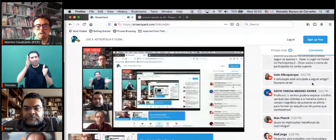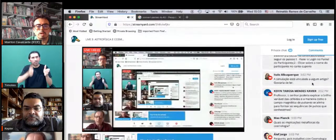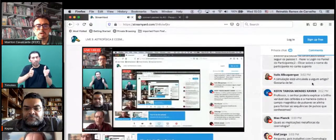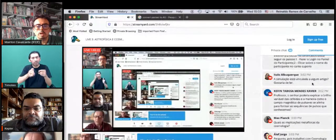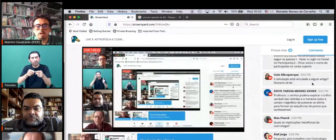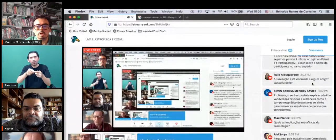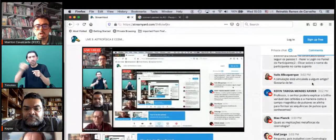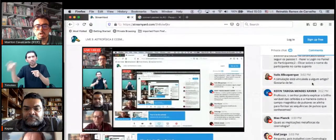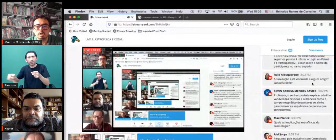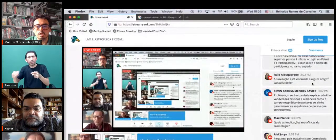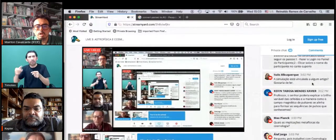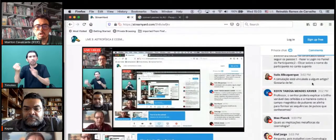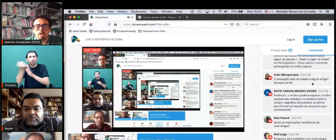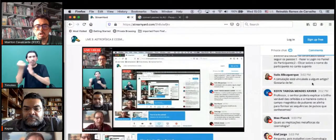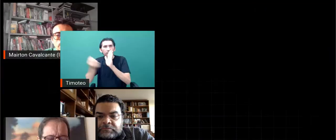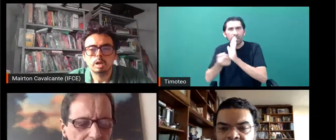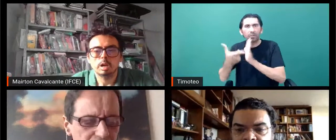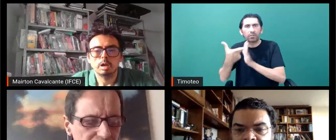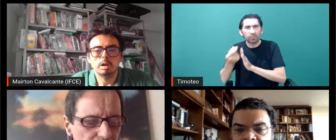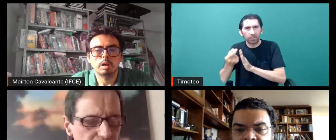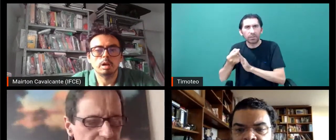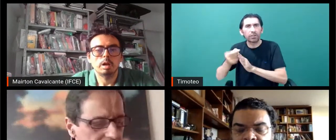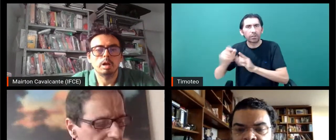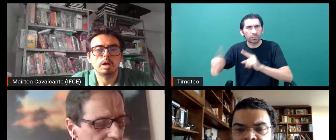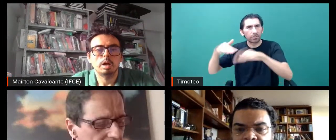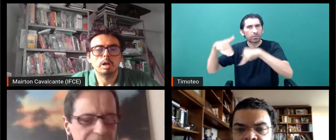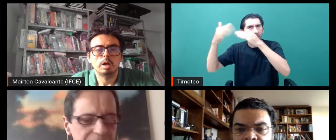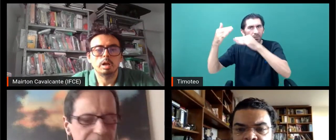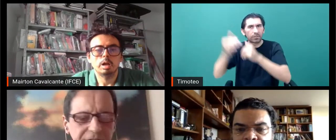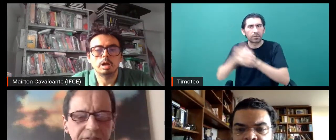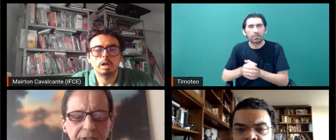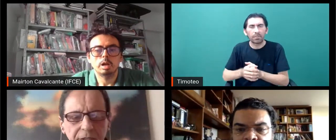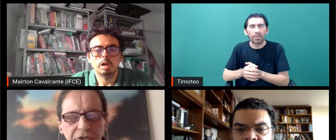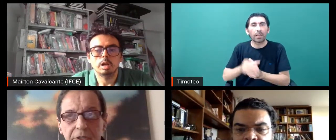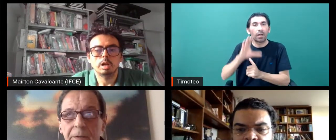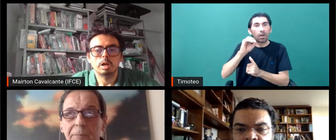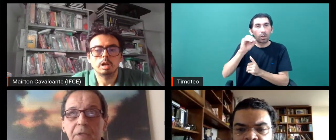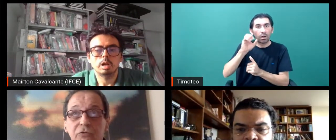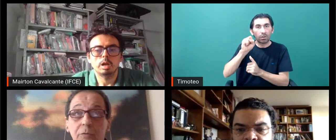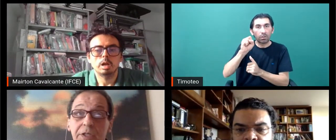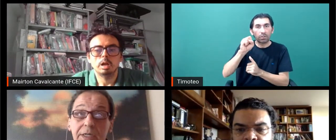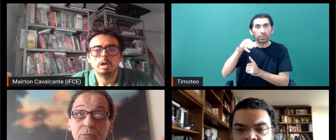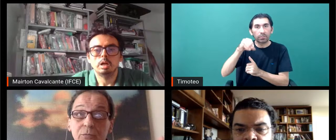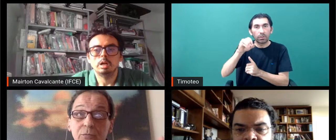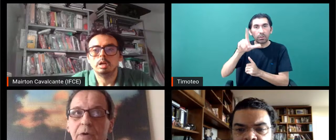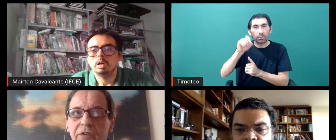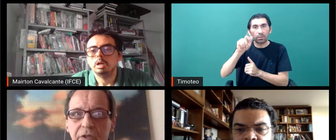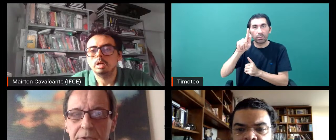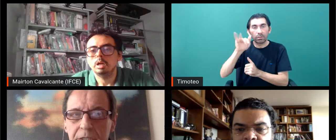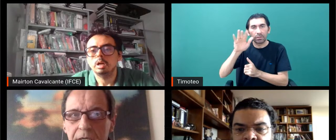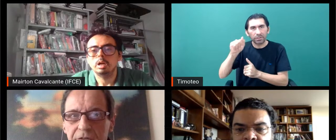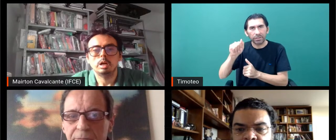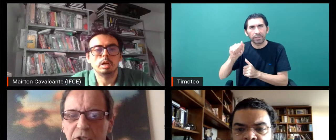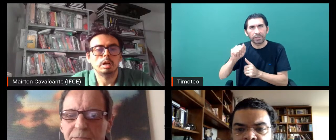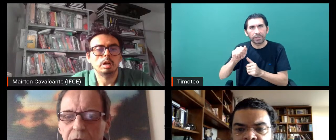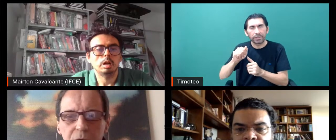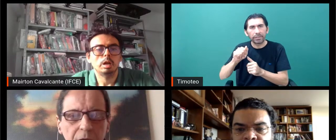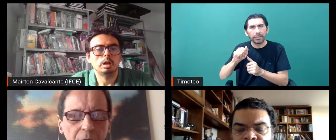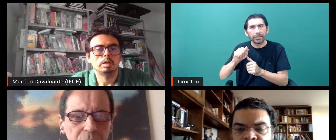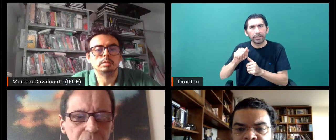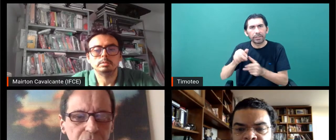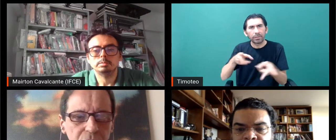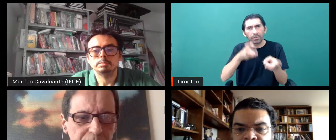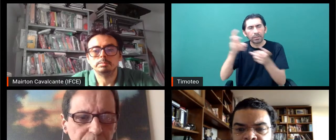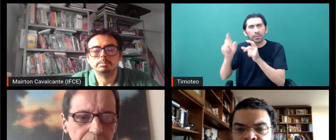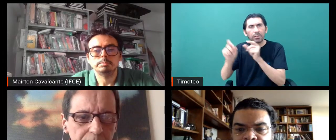que teve grande evolução astrofísica. A cosmologia, ela precisa ser entendida de uma maneira muito mais ampla. Você pode